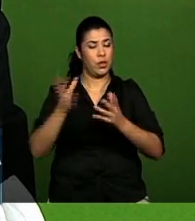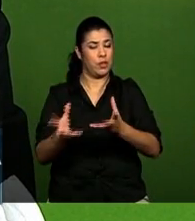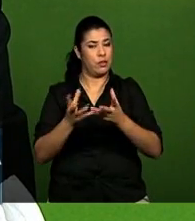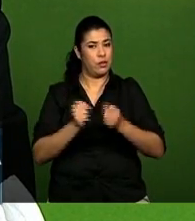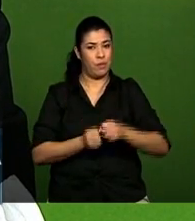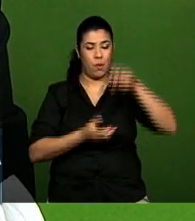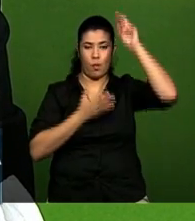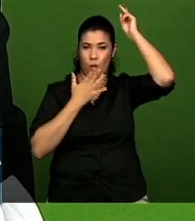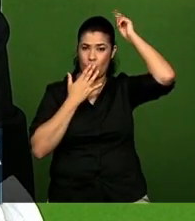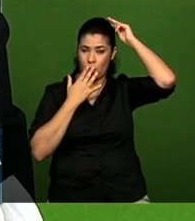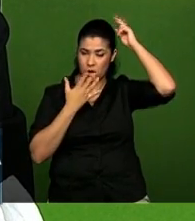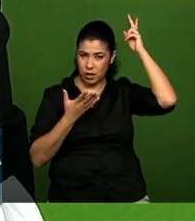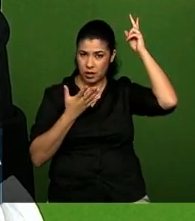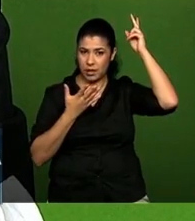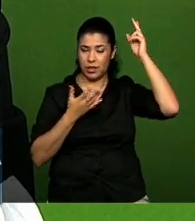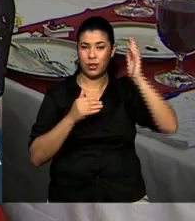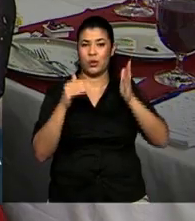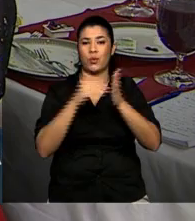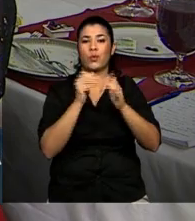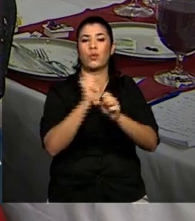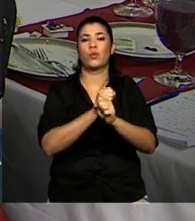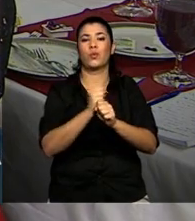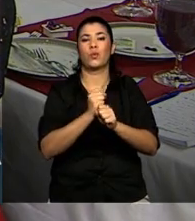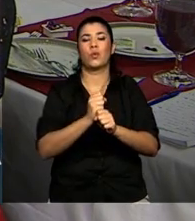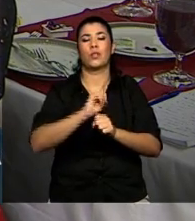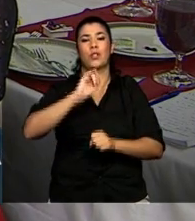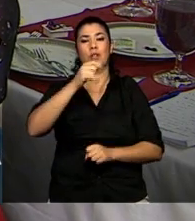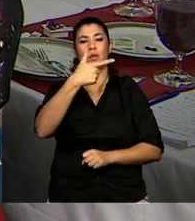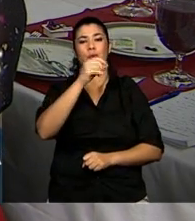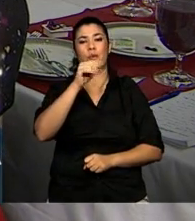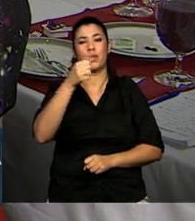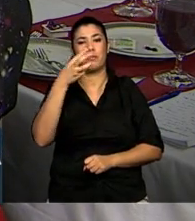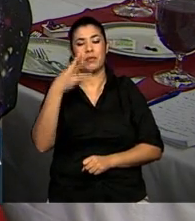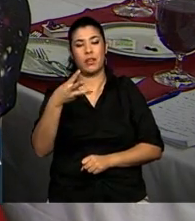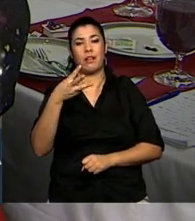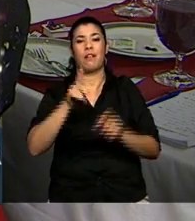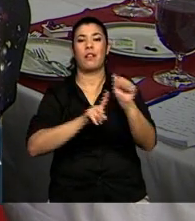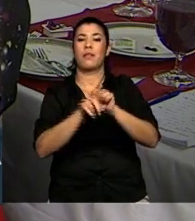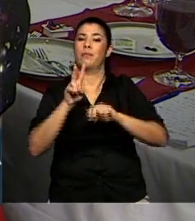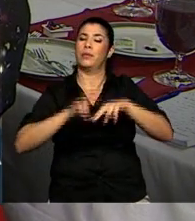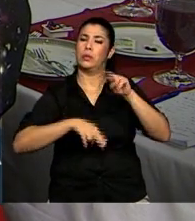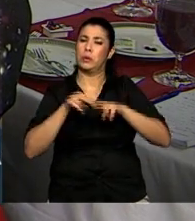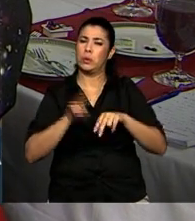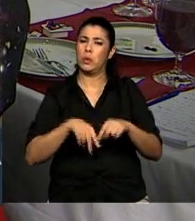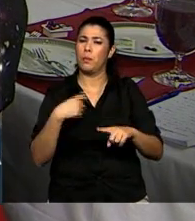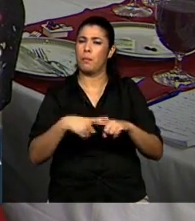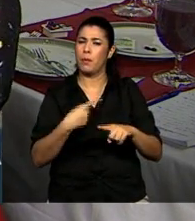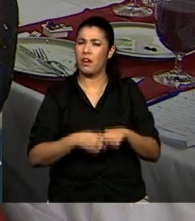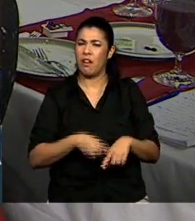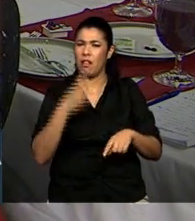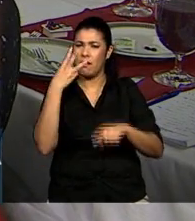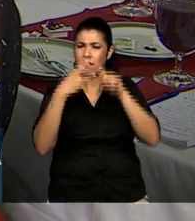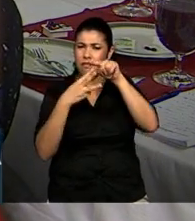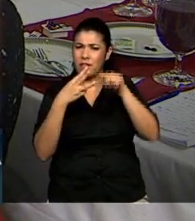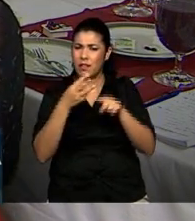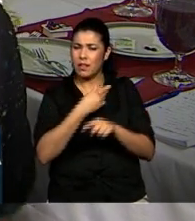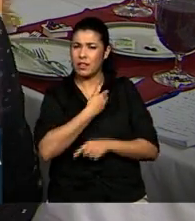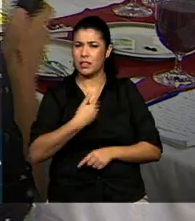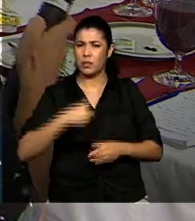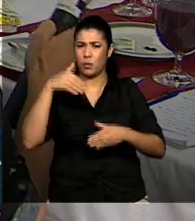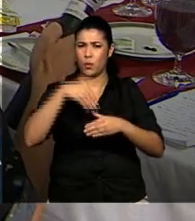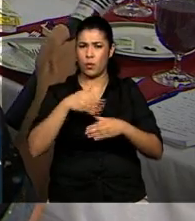manifestações de junho de 2013 eu sei porque eu acompanho o assunto então quer dizer nos primeiros três primeiros anos os índios nunca tinham sido recebidos